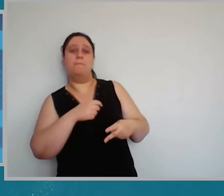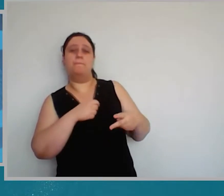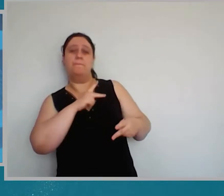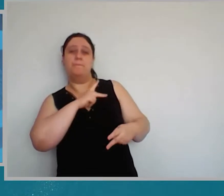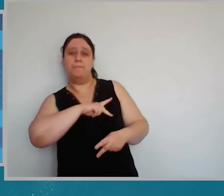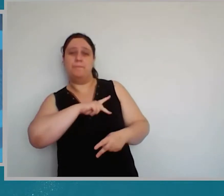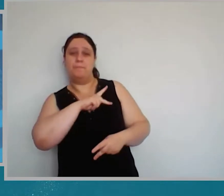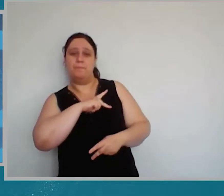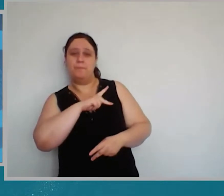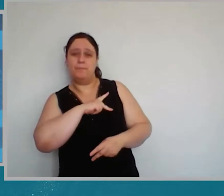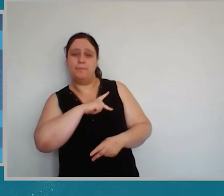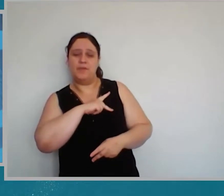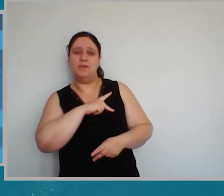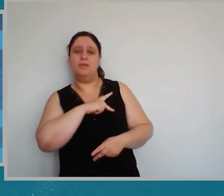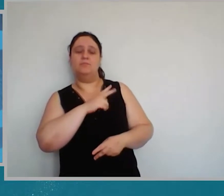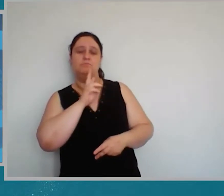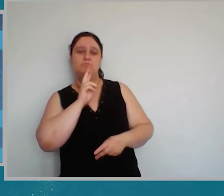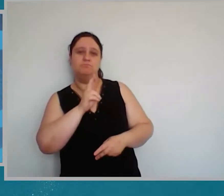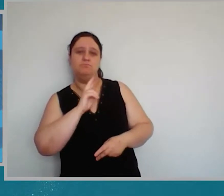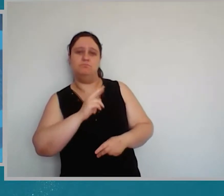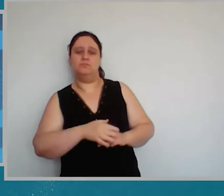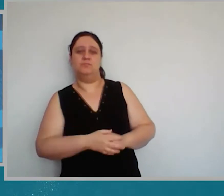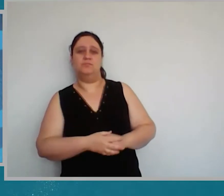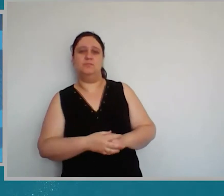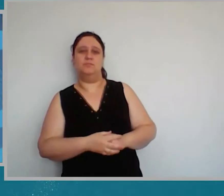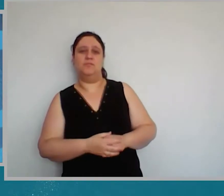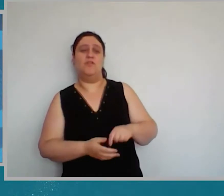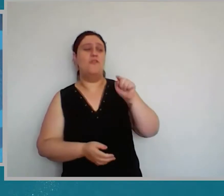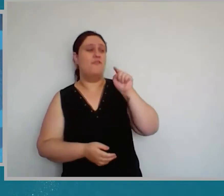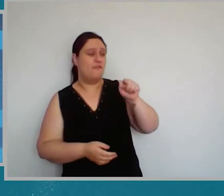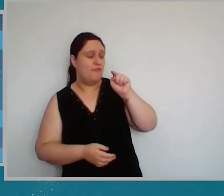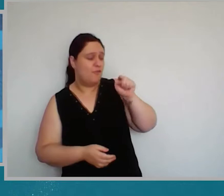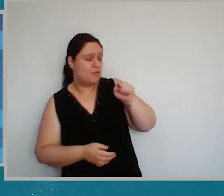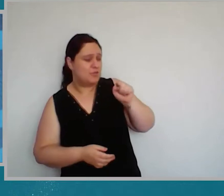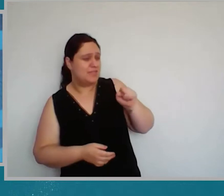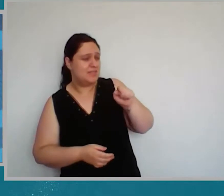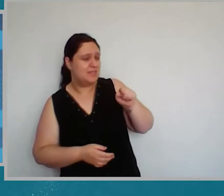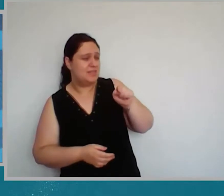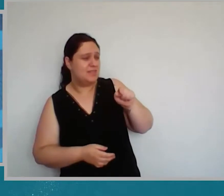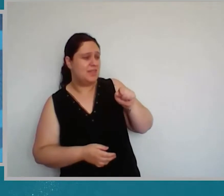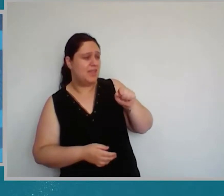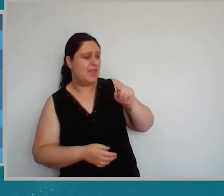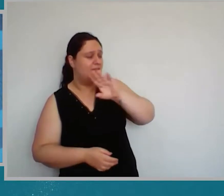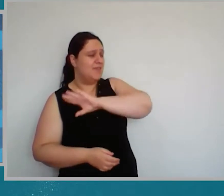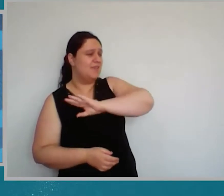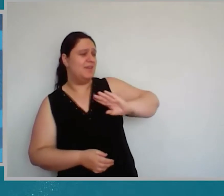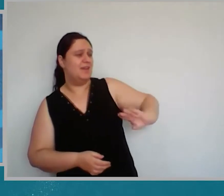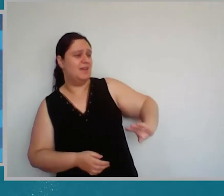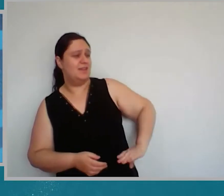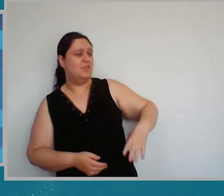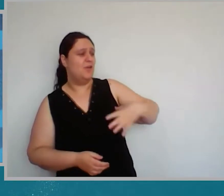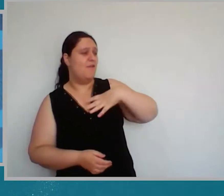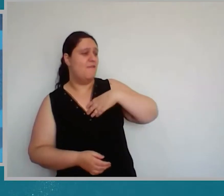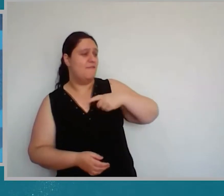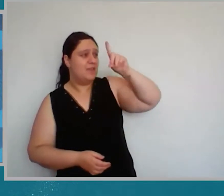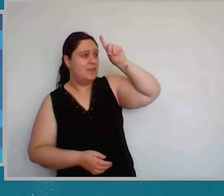Respondendo Simão Pedro, disse: tu és o Cristo, o Filho do Deus